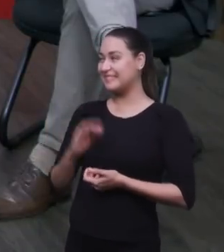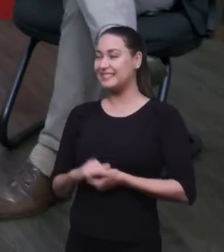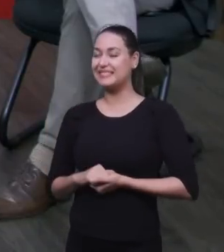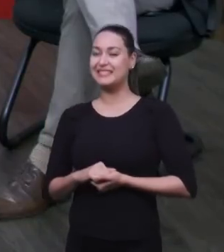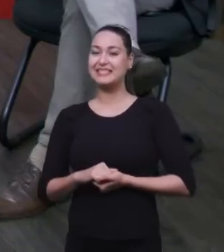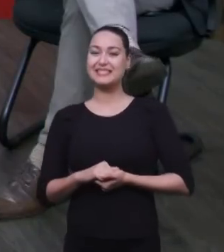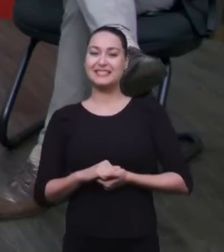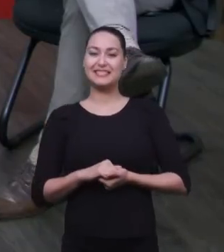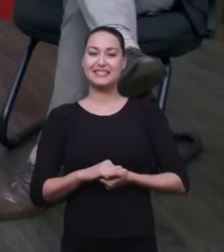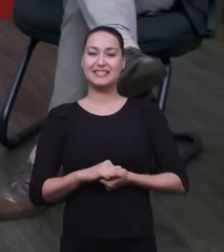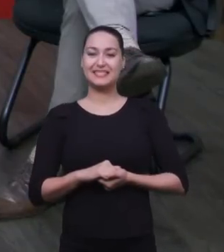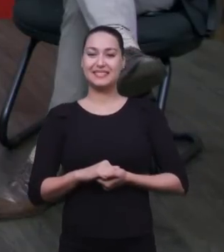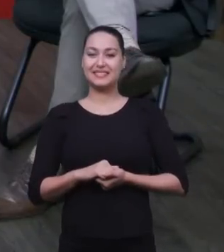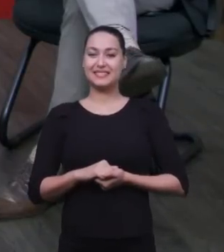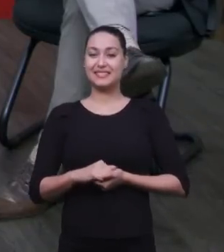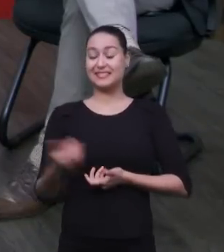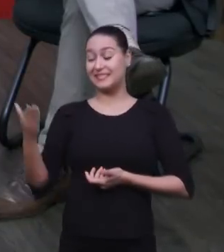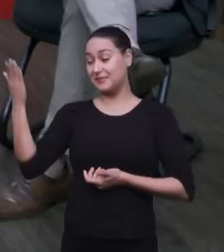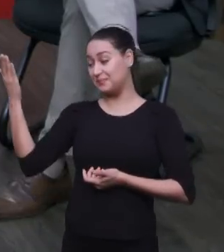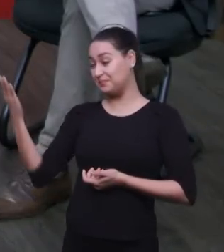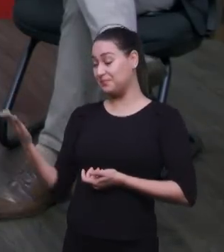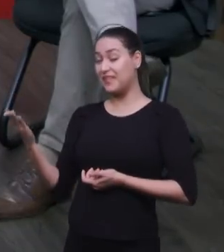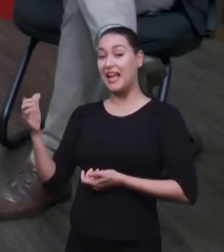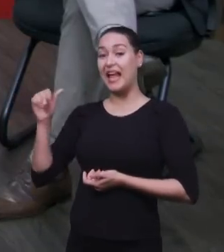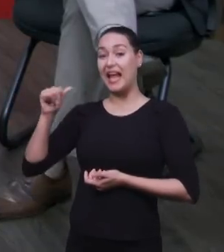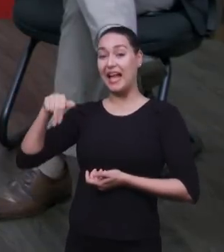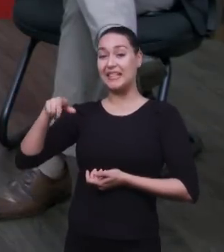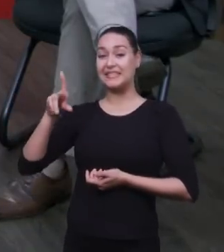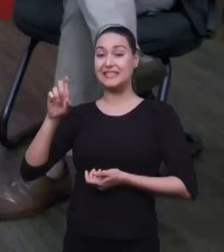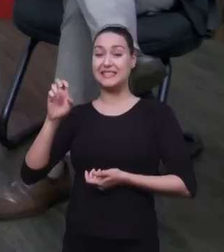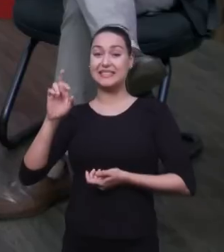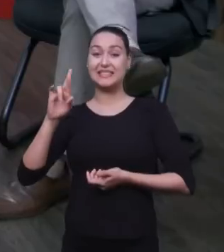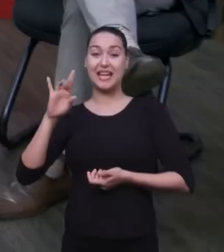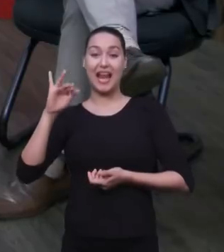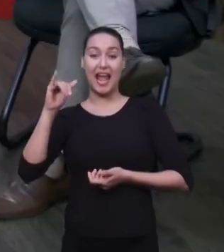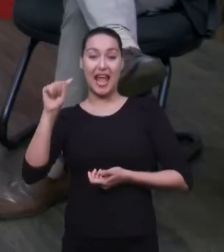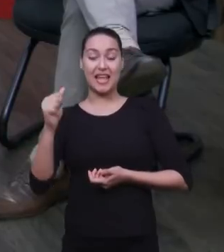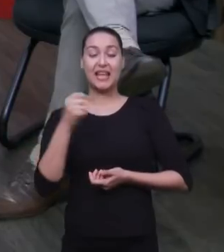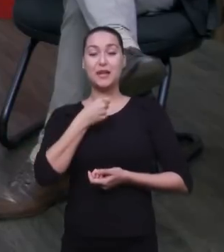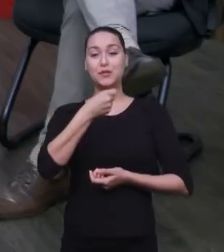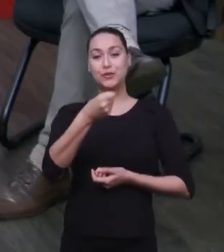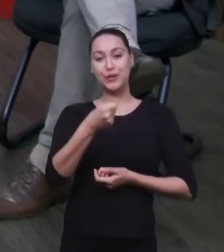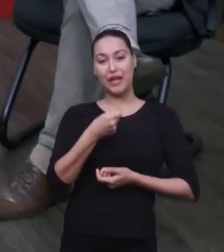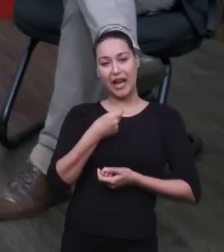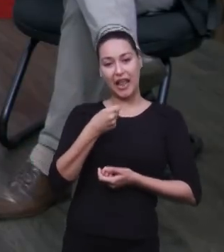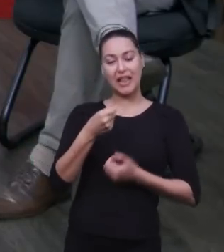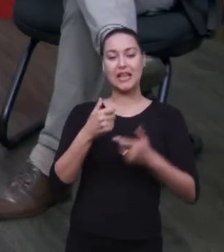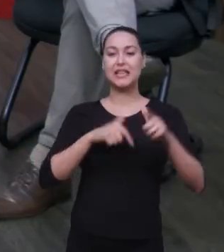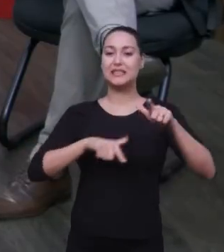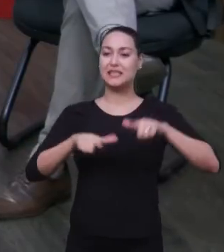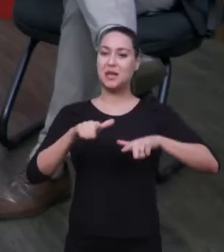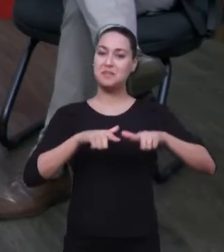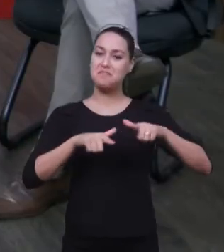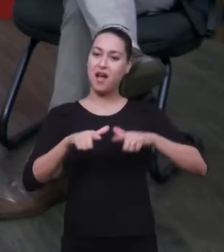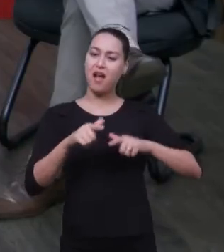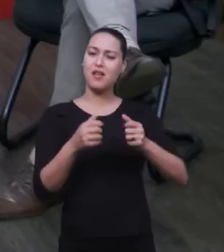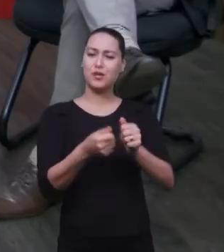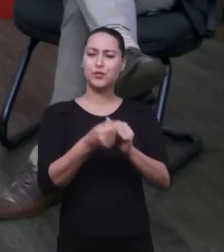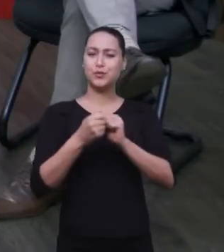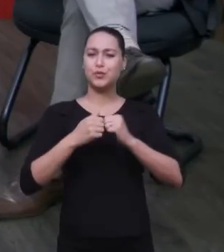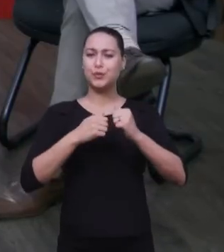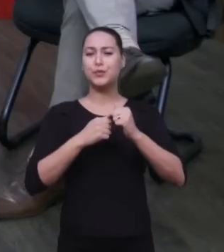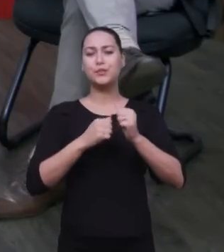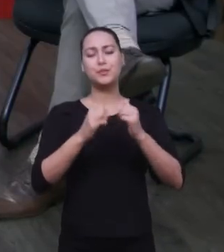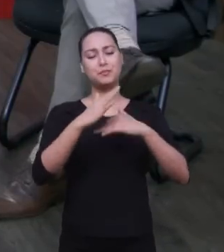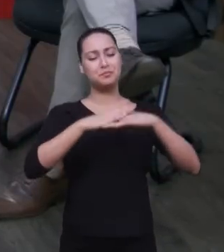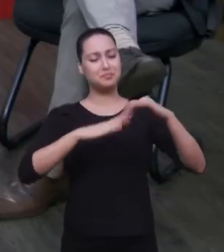nessa câmera central. Eu tenho aqui ao meu lado a nossa irmã Andréa Talma, jornalista, que trabalha junto com a gente,